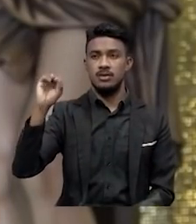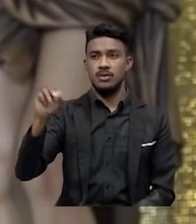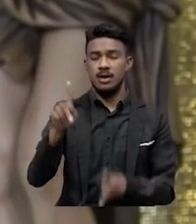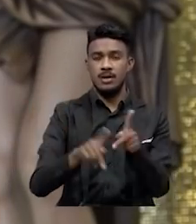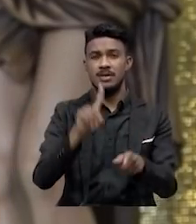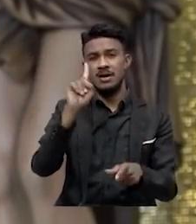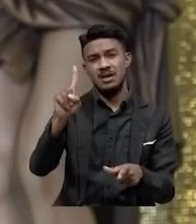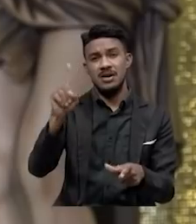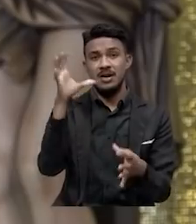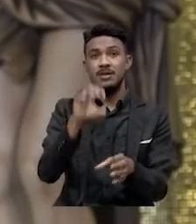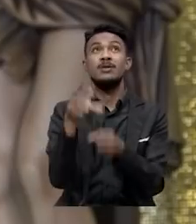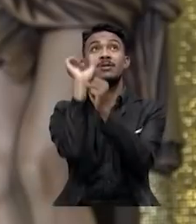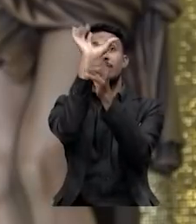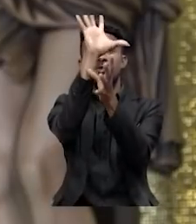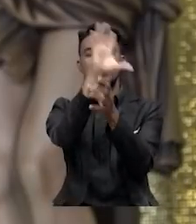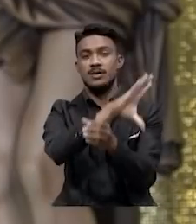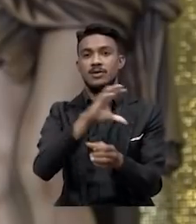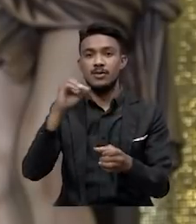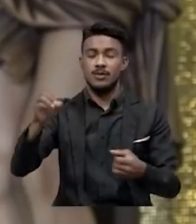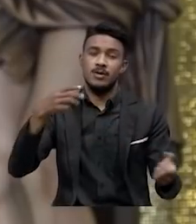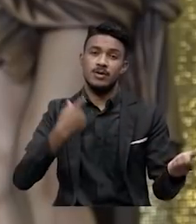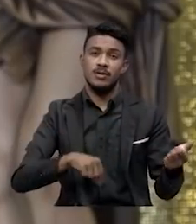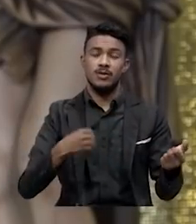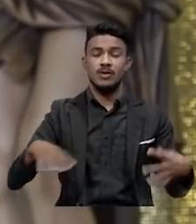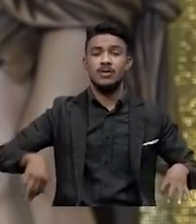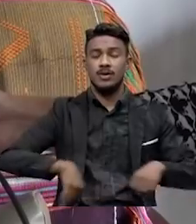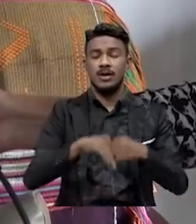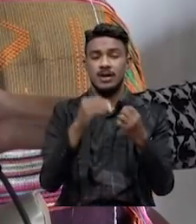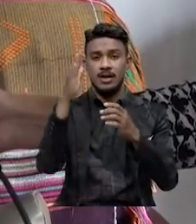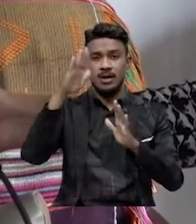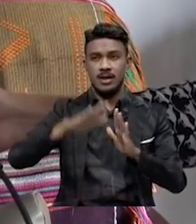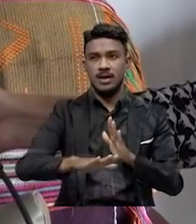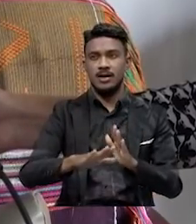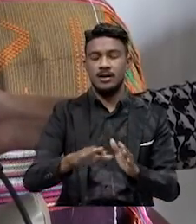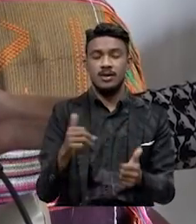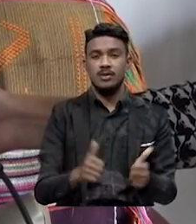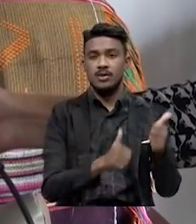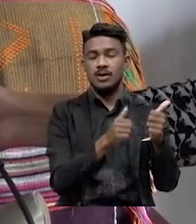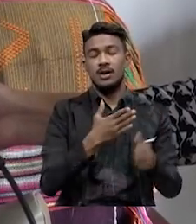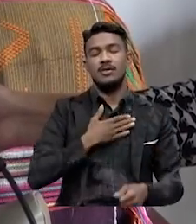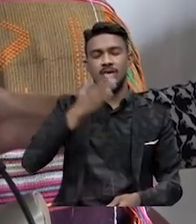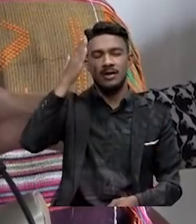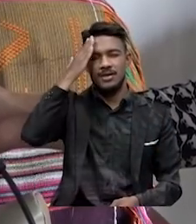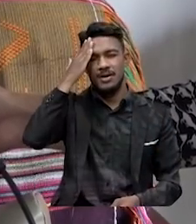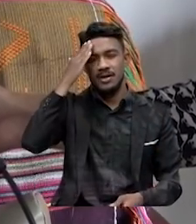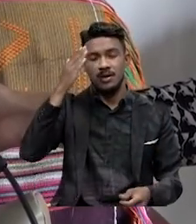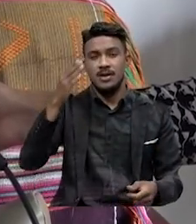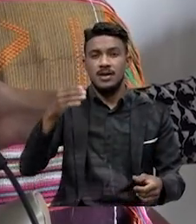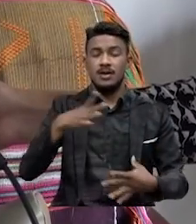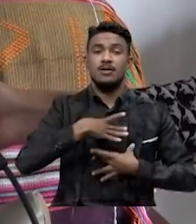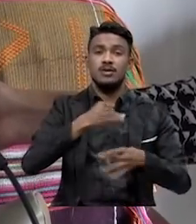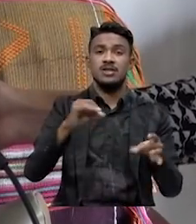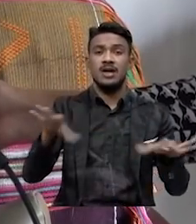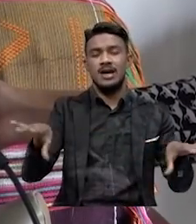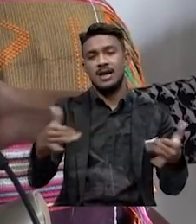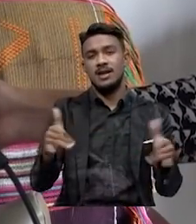basket, futebol no toca desde ki. Tira me até me gosta limar. E bara klima kan